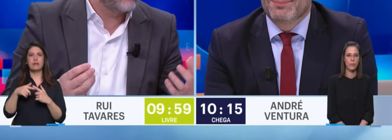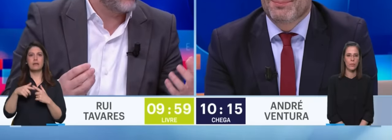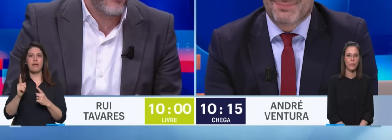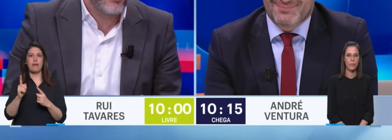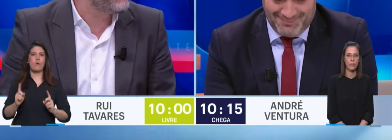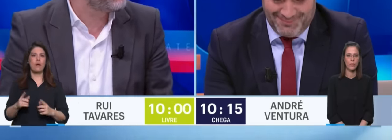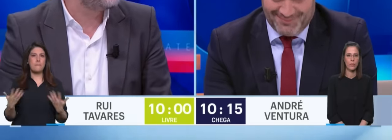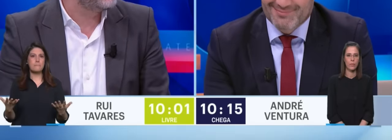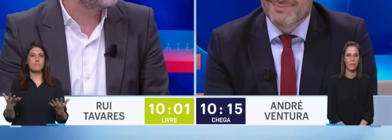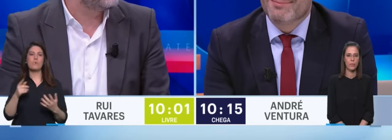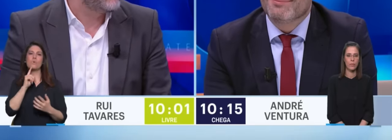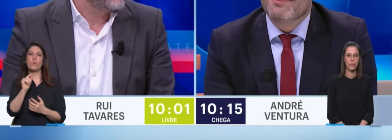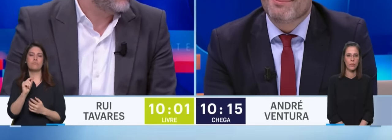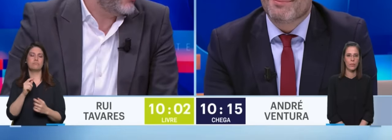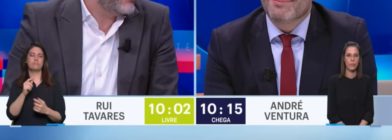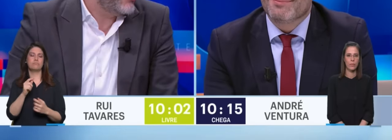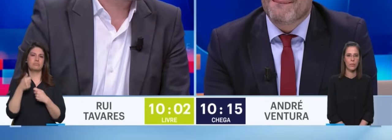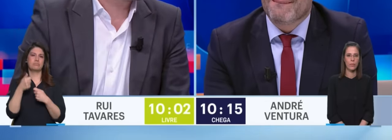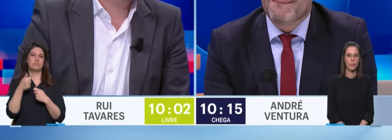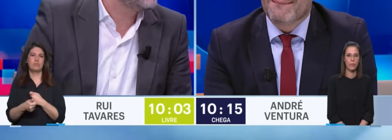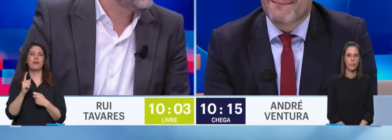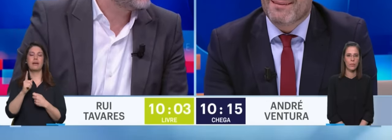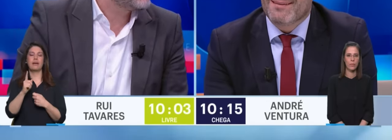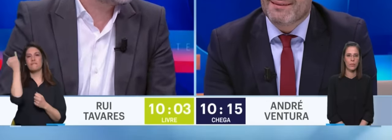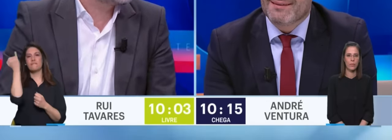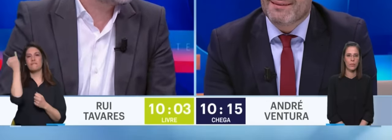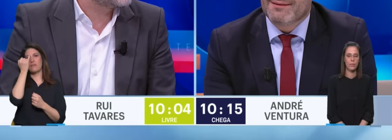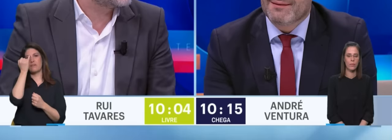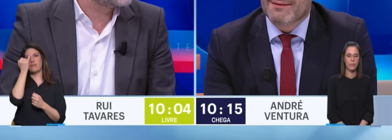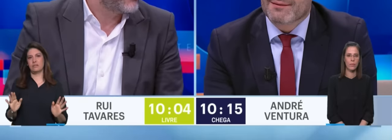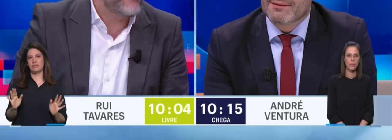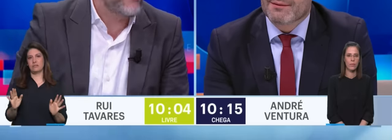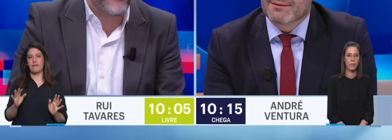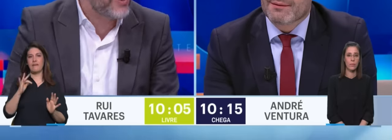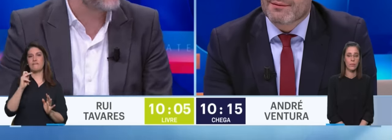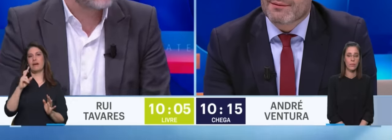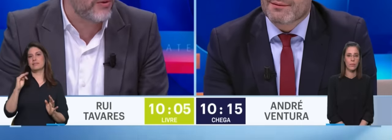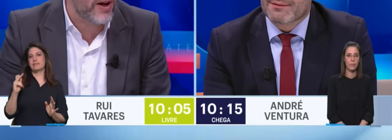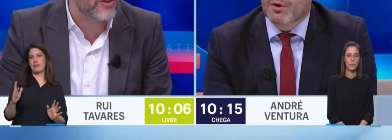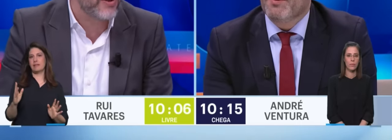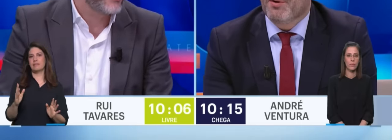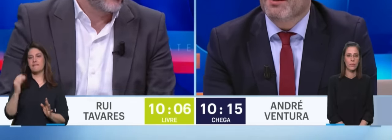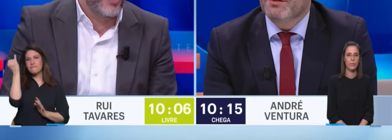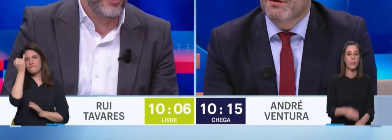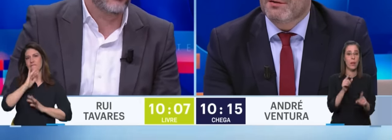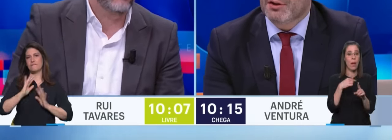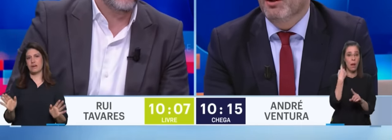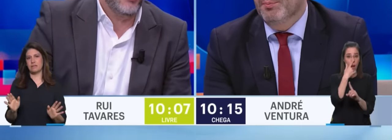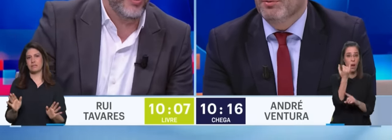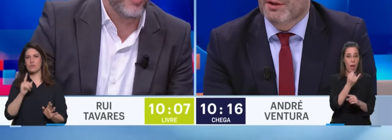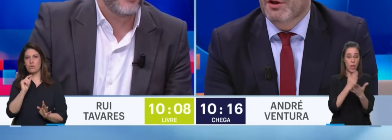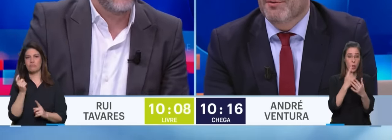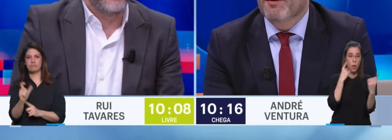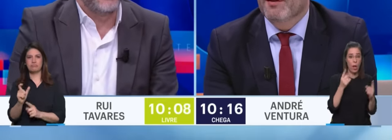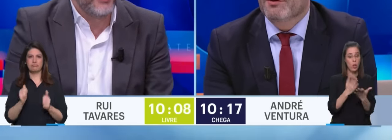não é eu acho que há um bom nome para para isto isso é o farcis são os farsantes não é Vem de farsante e de farça uma hipocrisia da escola